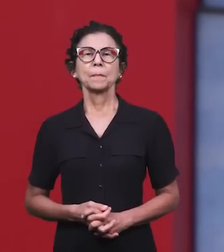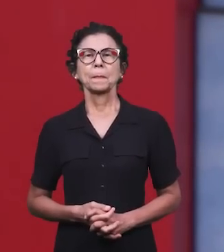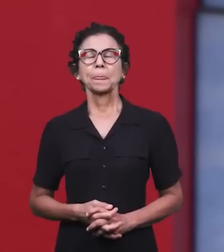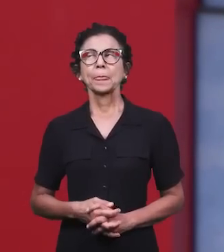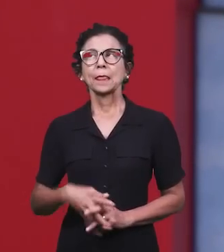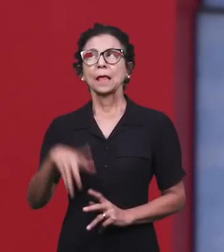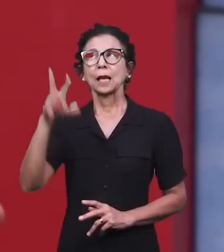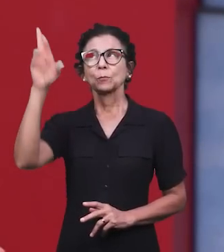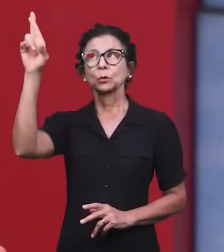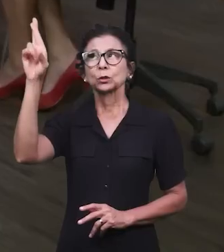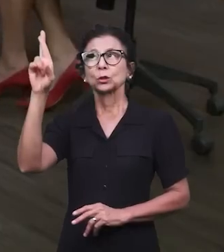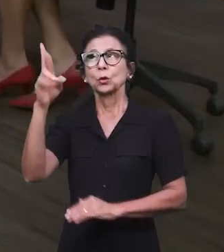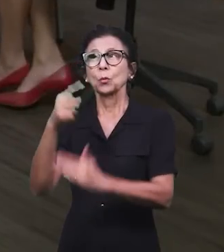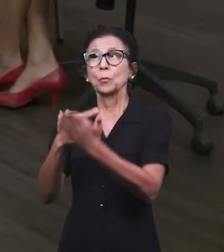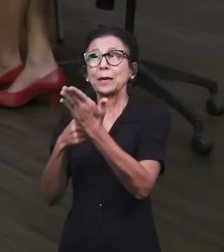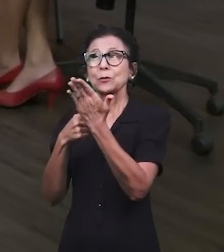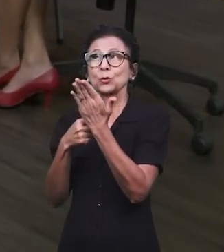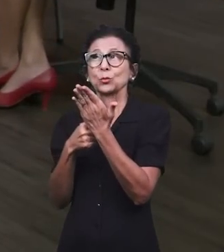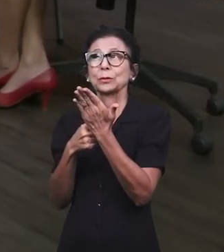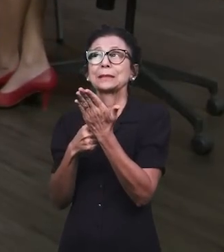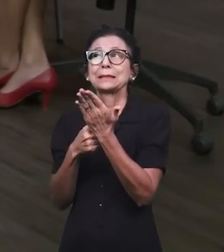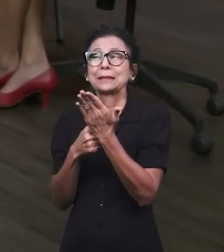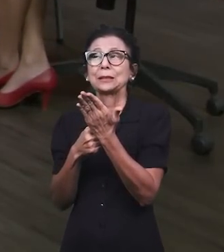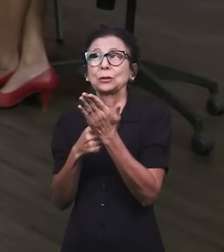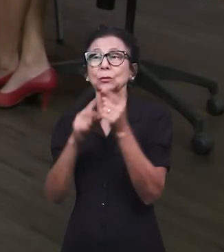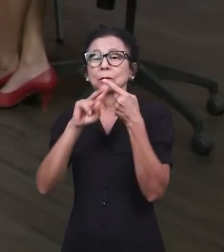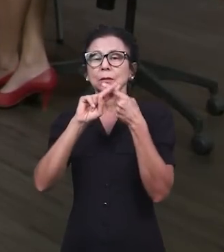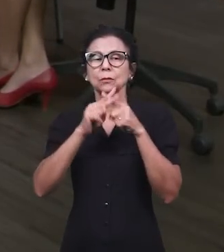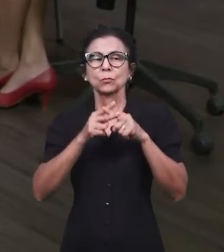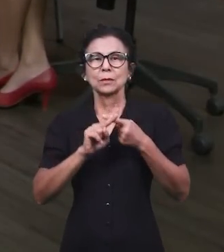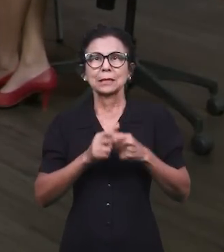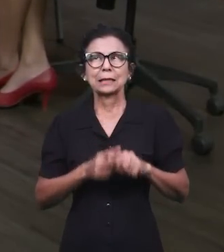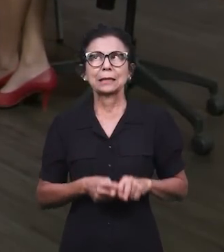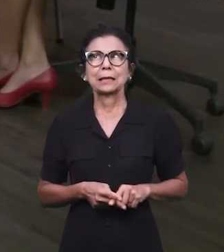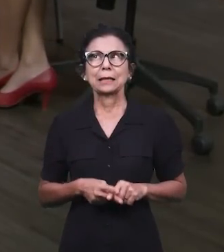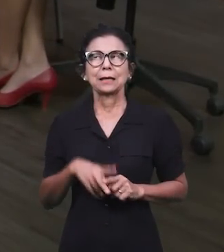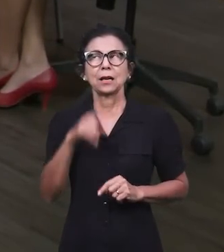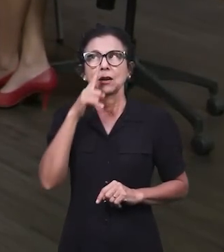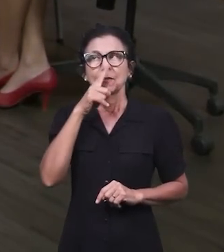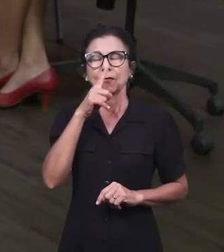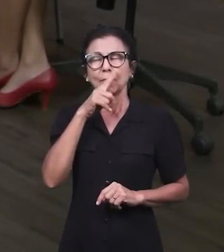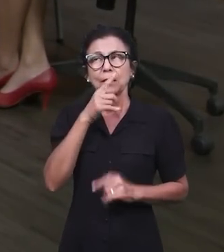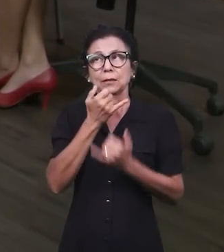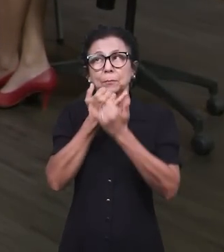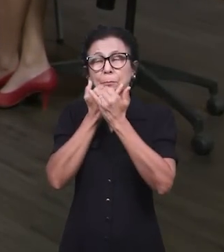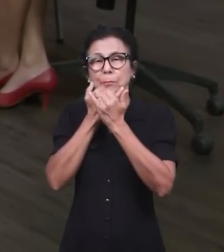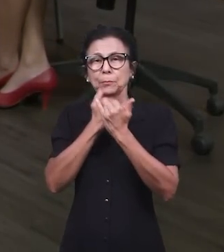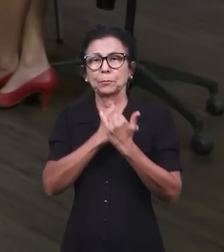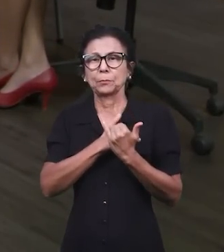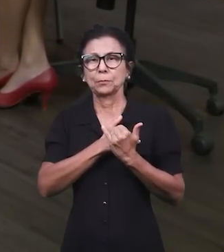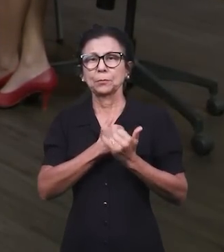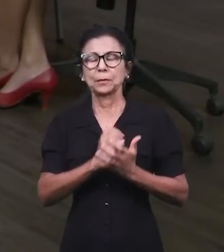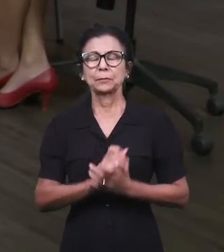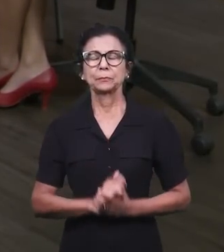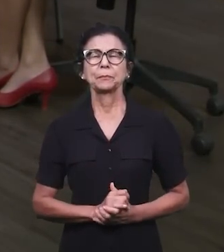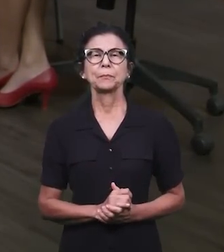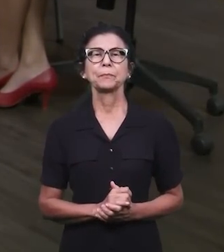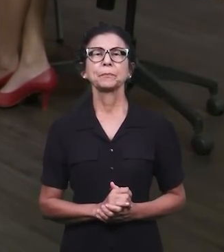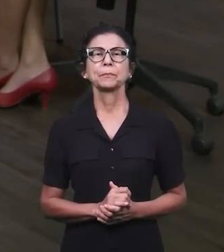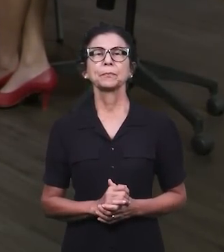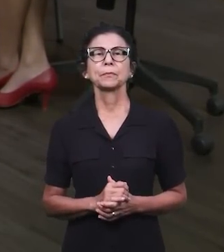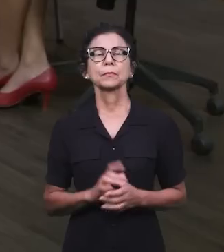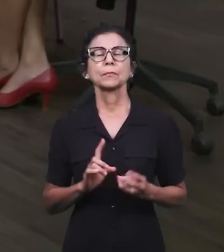fechar aquela brecha. Está dando para entender bem? E um terceiro motivo, me perdão por me alongar, que ele fala